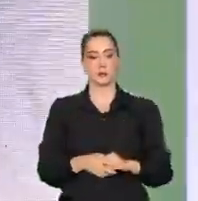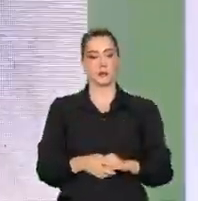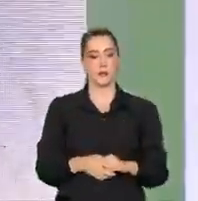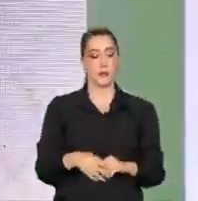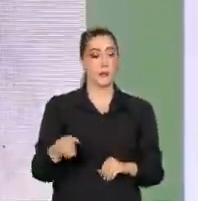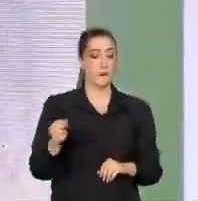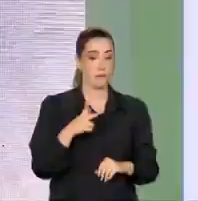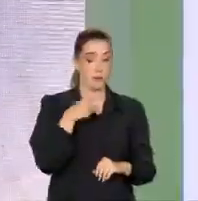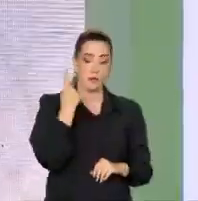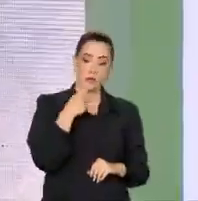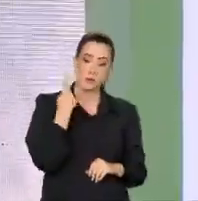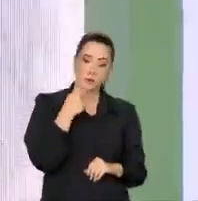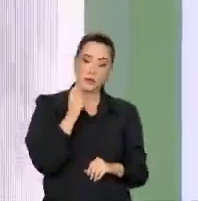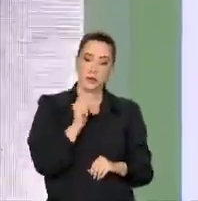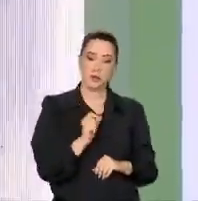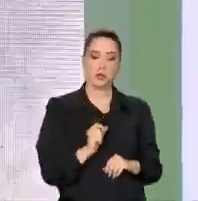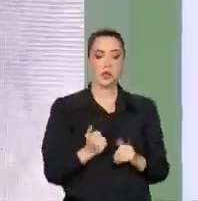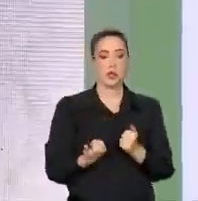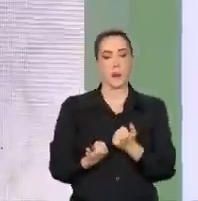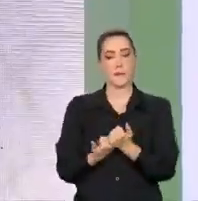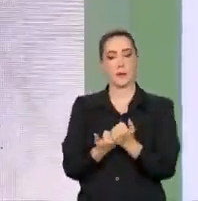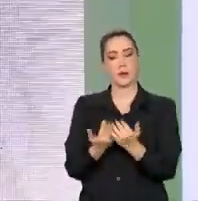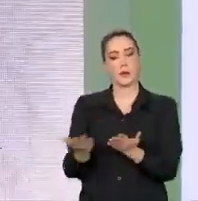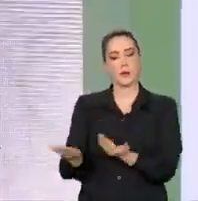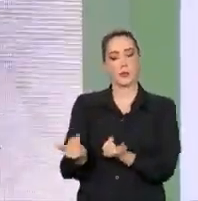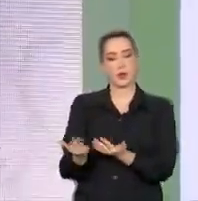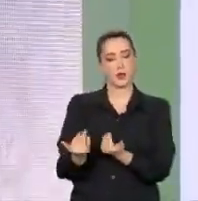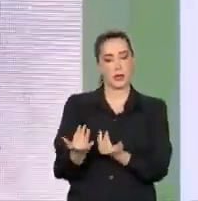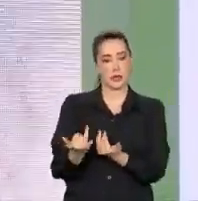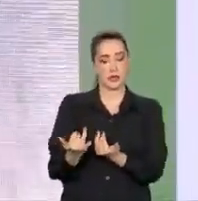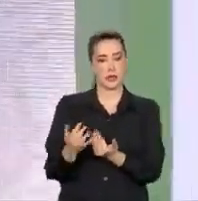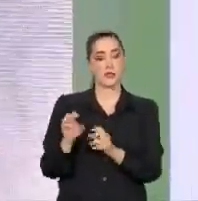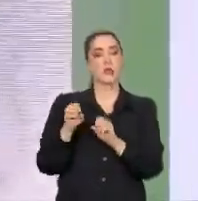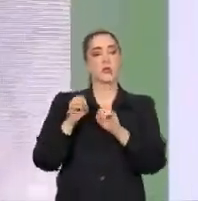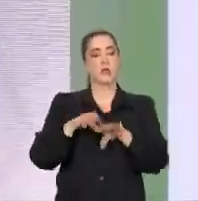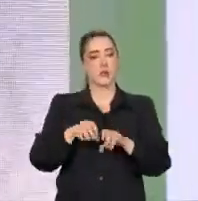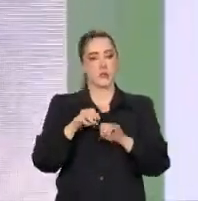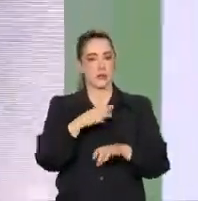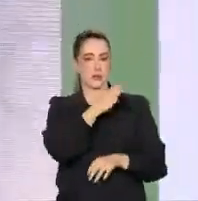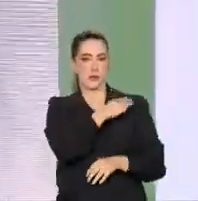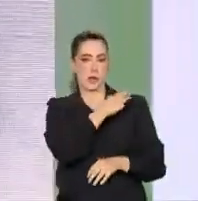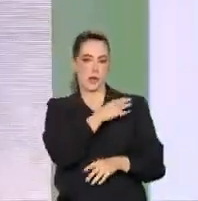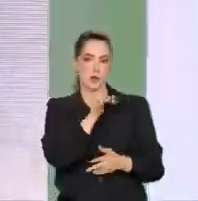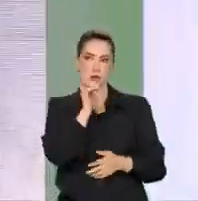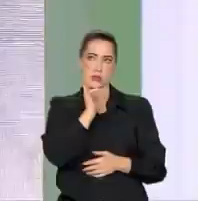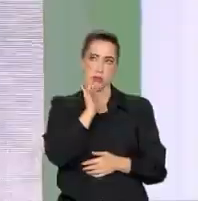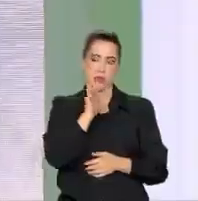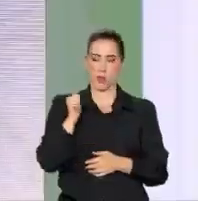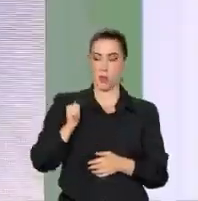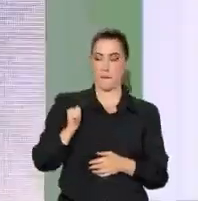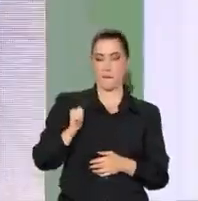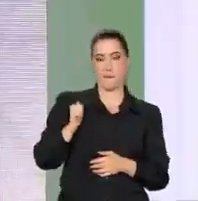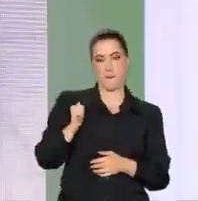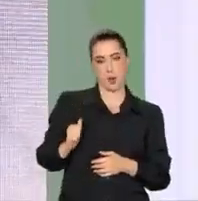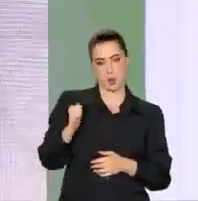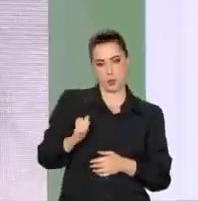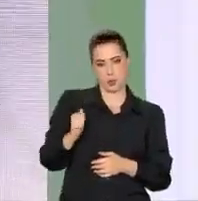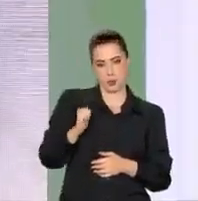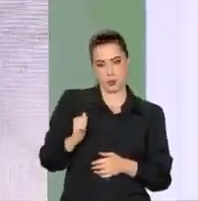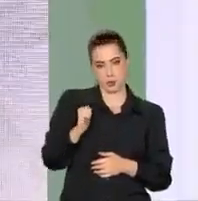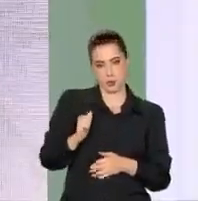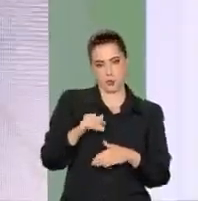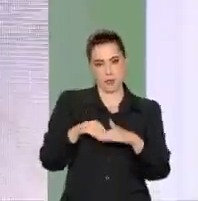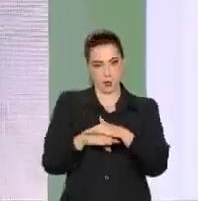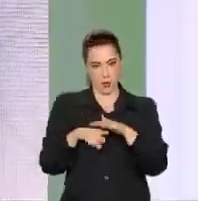uma nova política de apoio aos jovens do ensino médio, uma espécie de bolsa-poupança, para que a gente